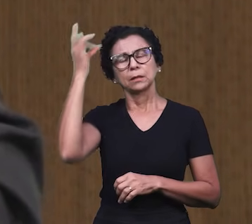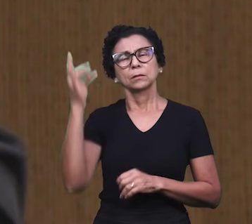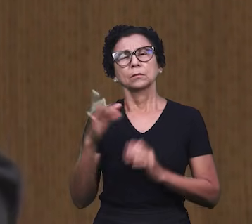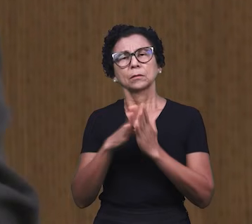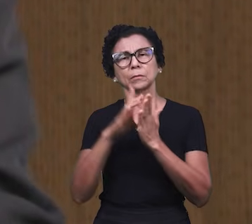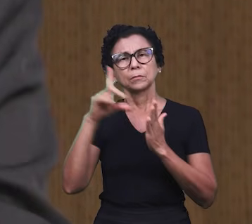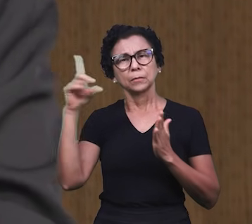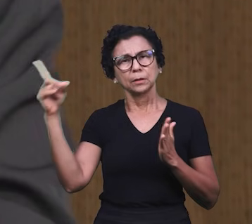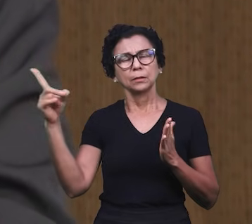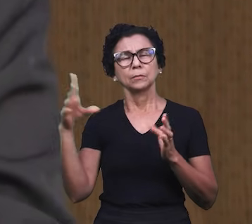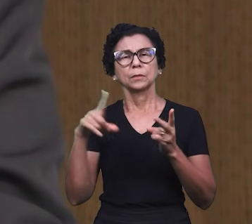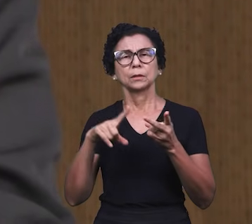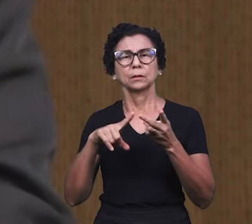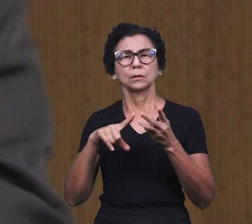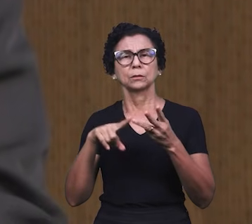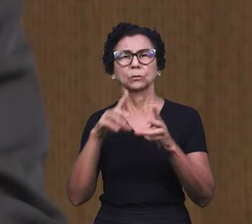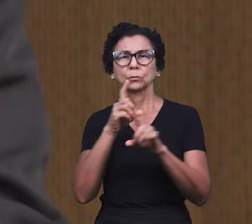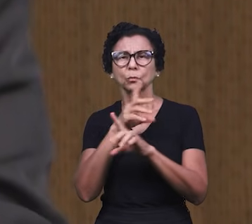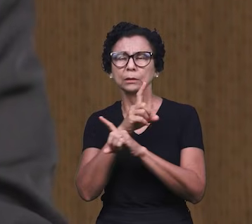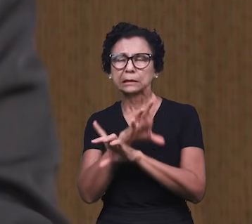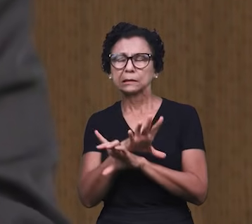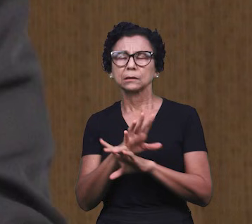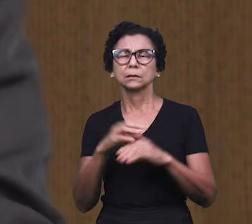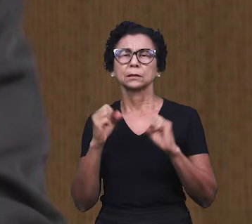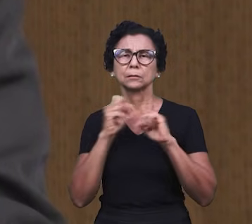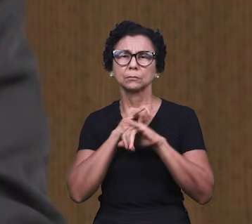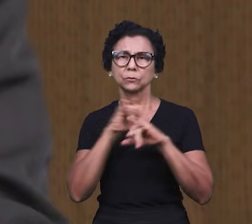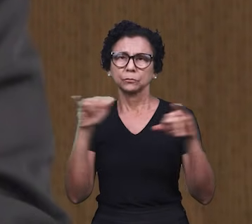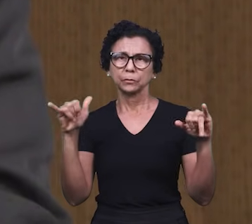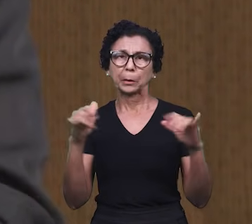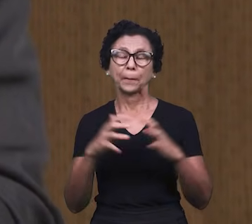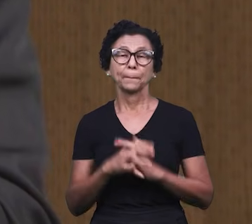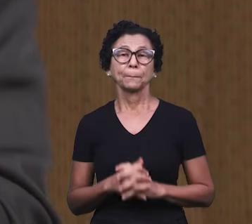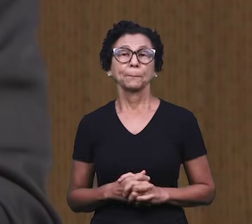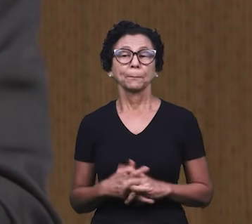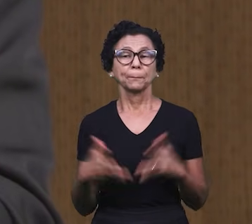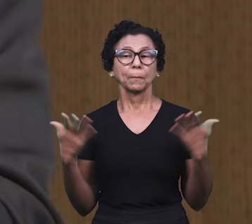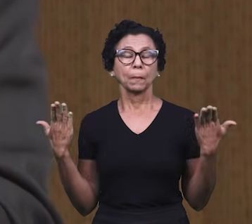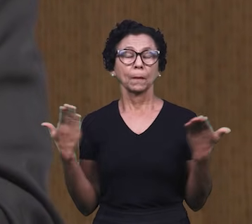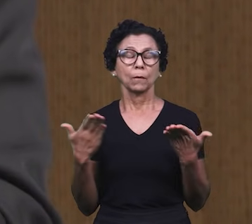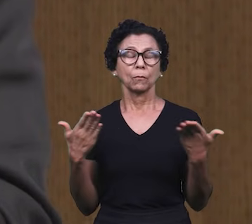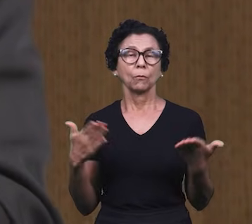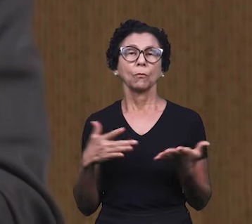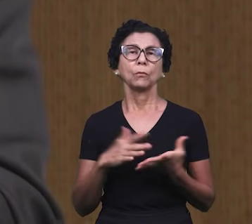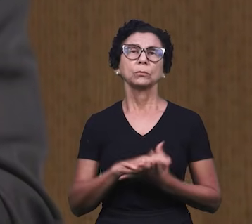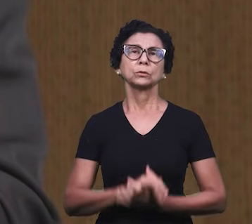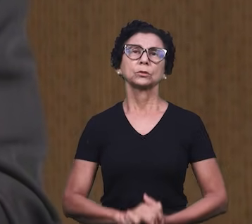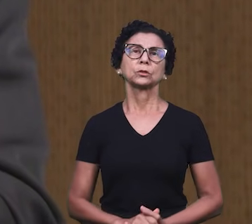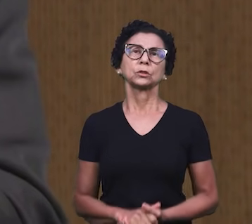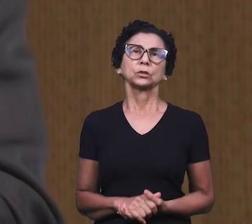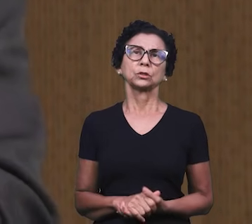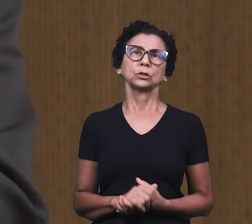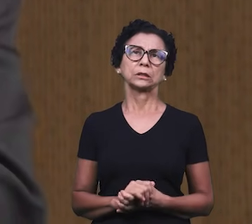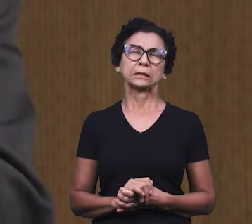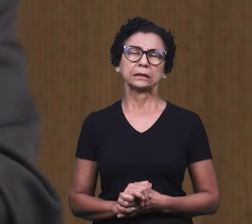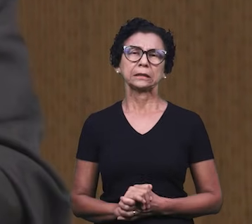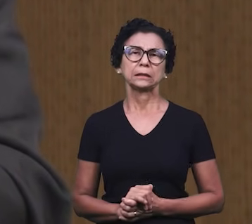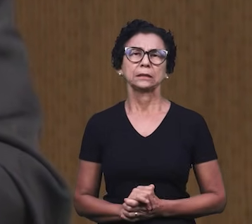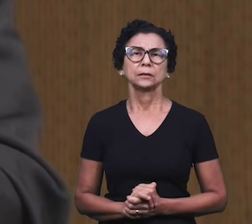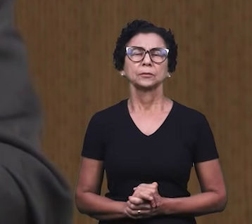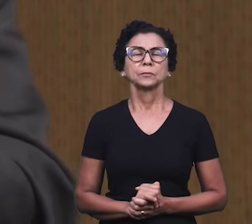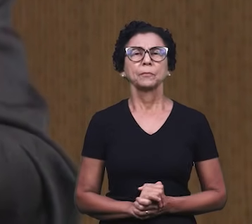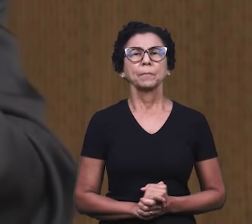Então, hoje, podemos dizer assim, pastor Fernando, que o satélite em si, aquele sinal